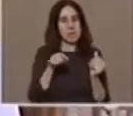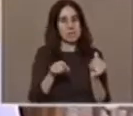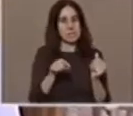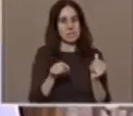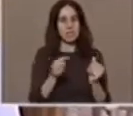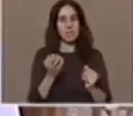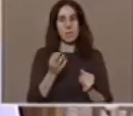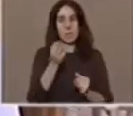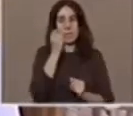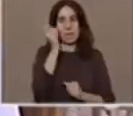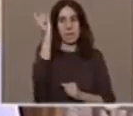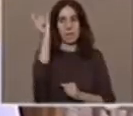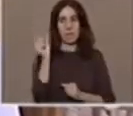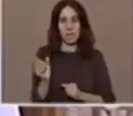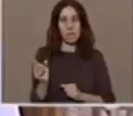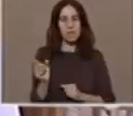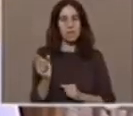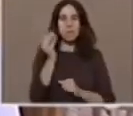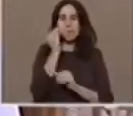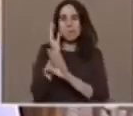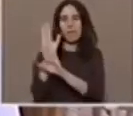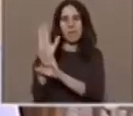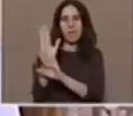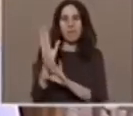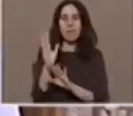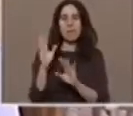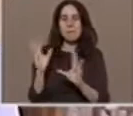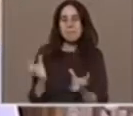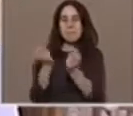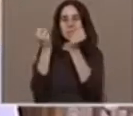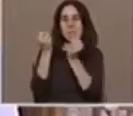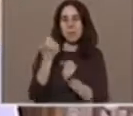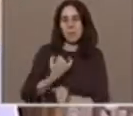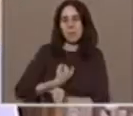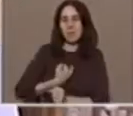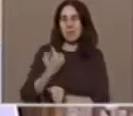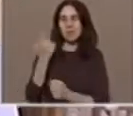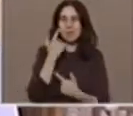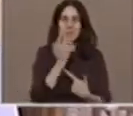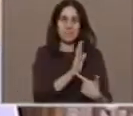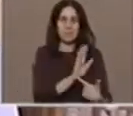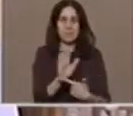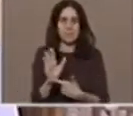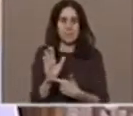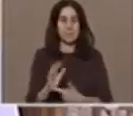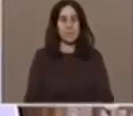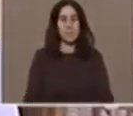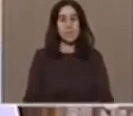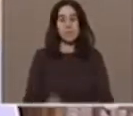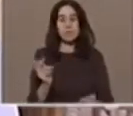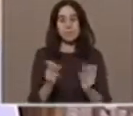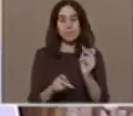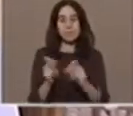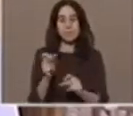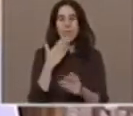quais ele revela a sua identidade messiânica. Os sinais são